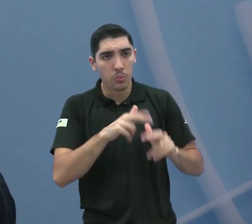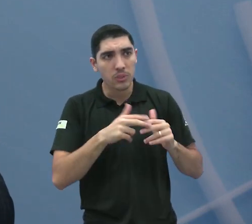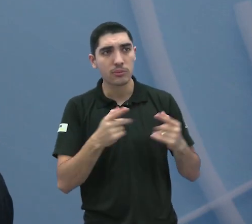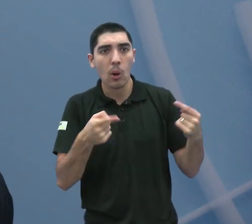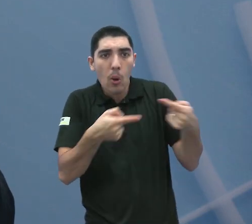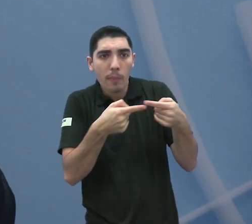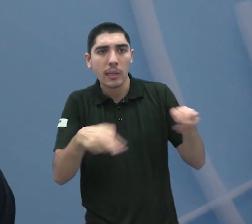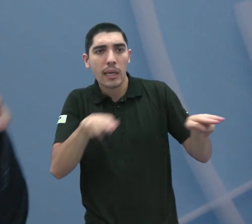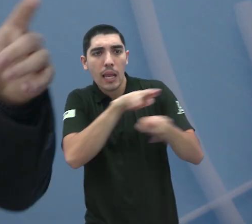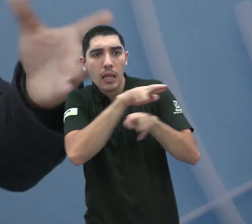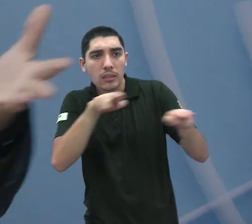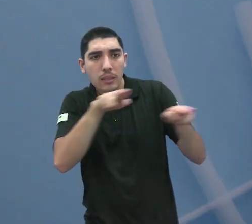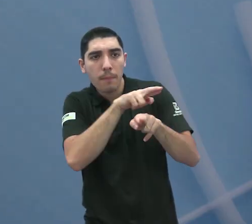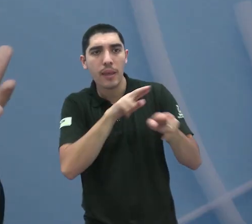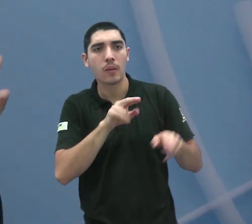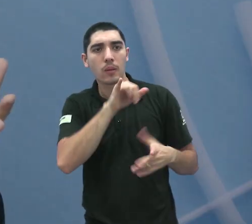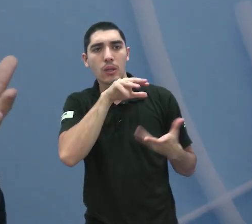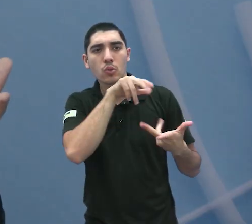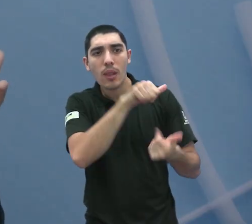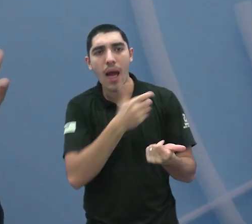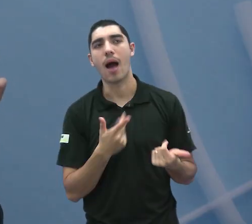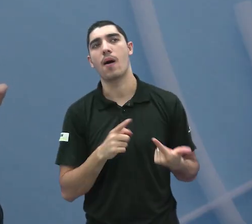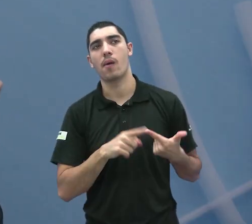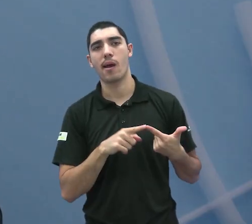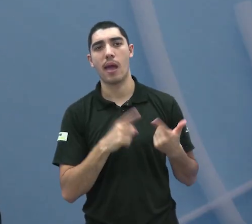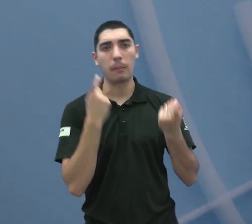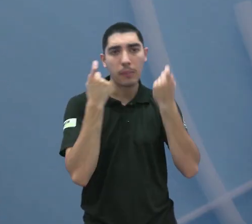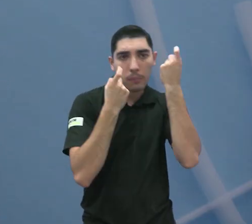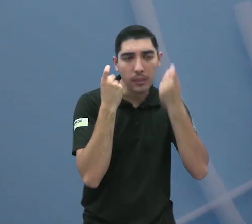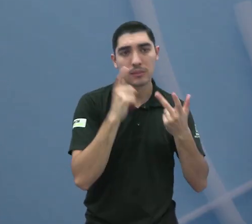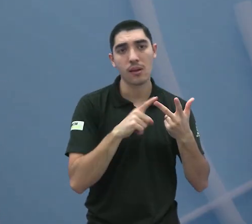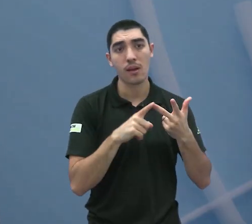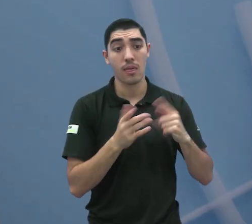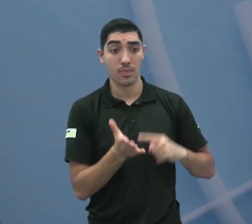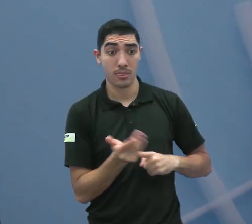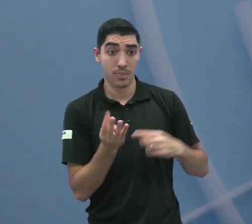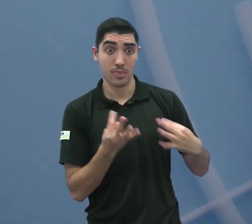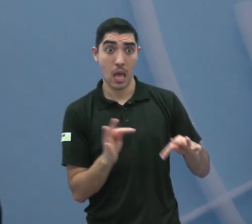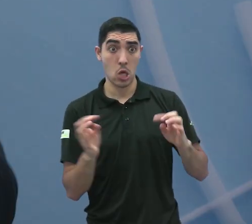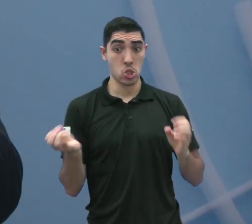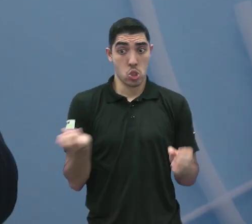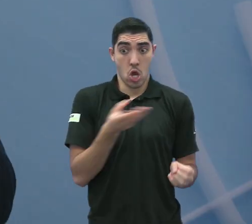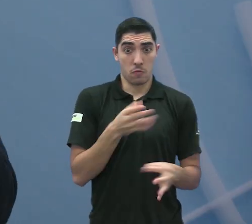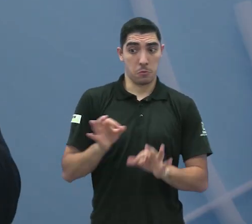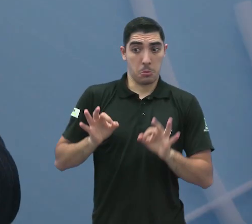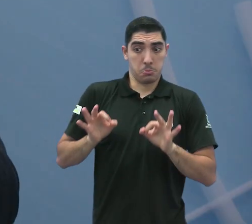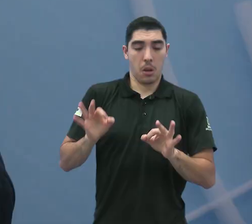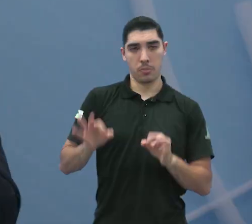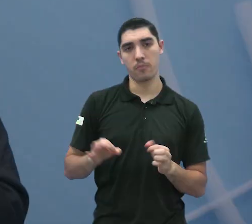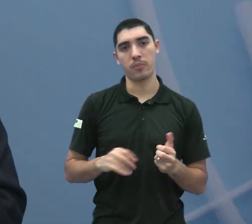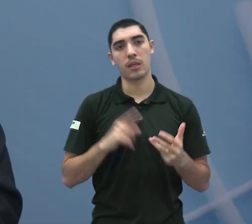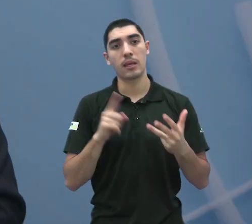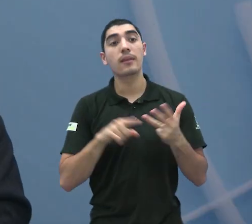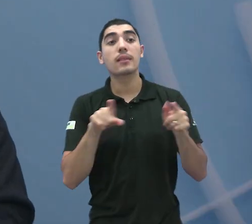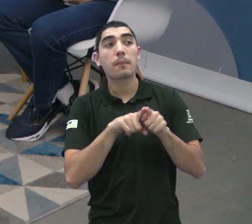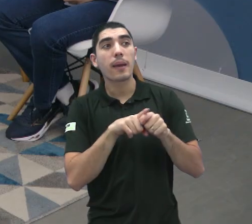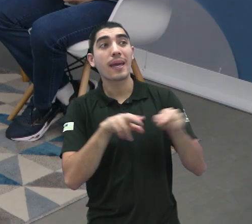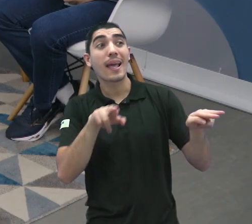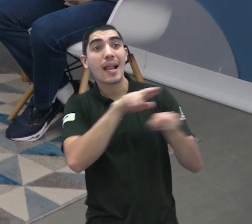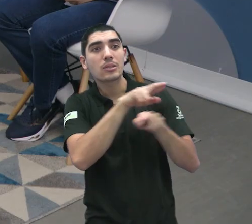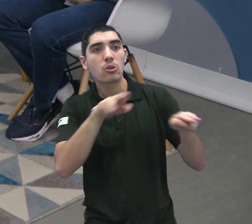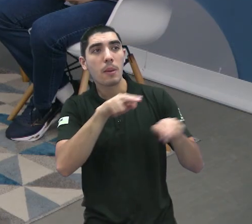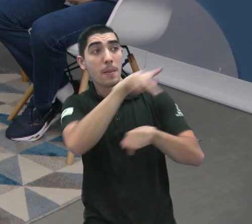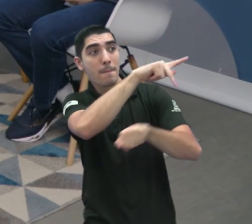de preocupações do desenvolvimento de novas tecnologias, chegando até questões das relações entre países?